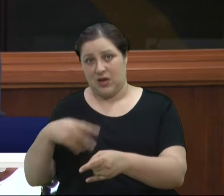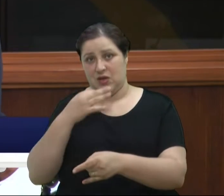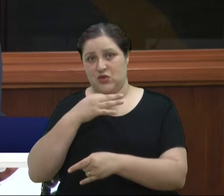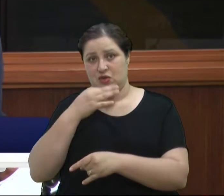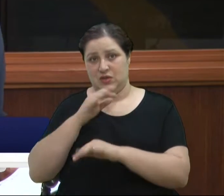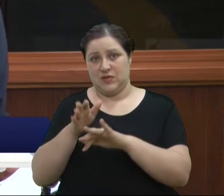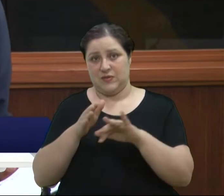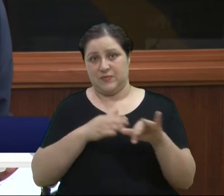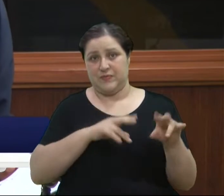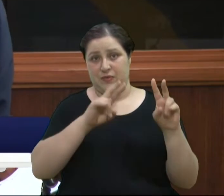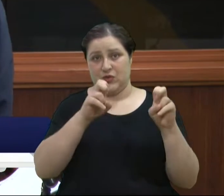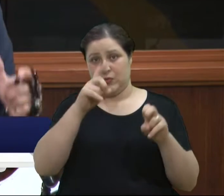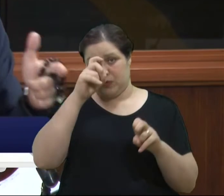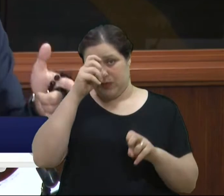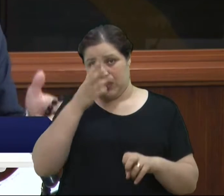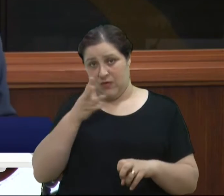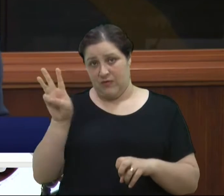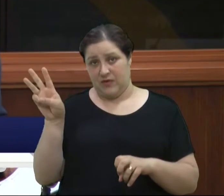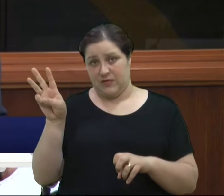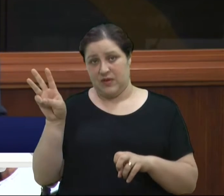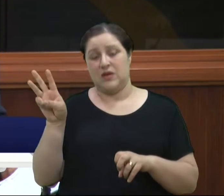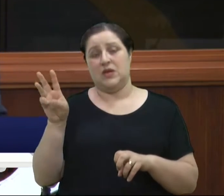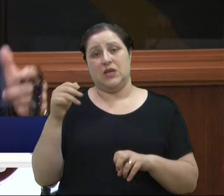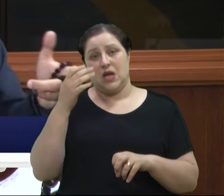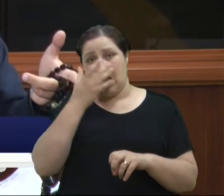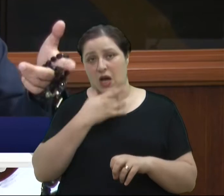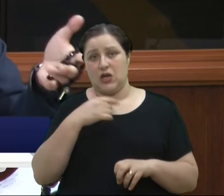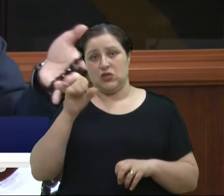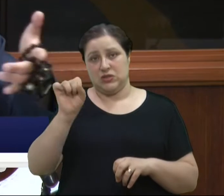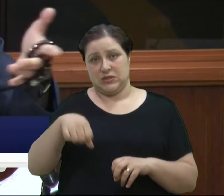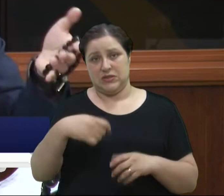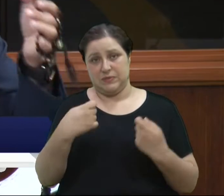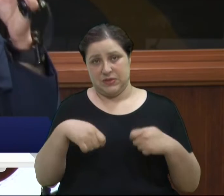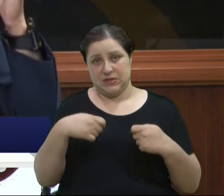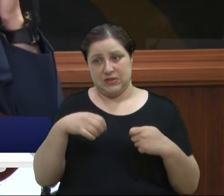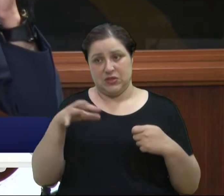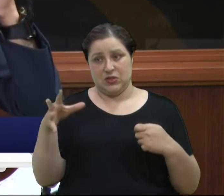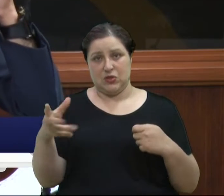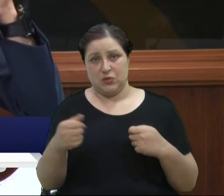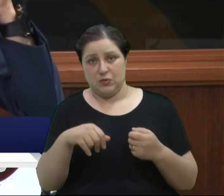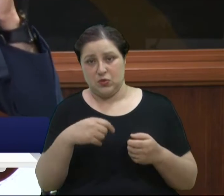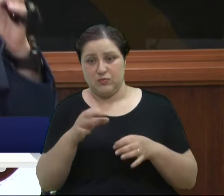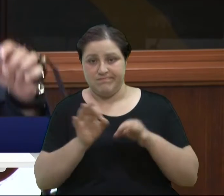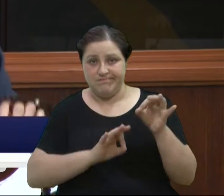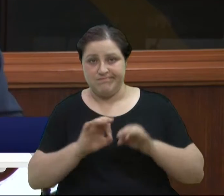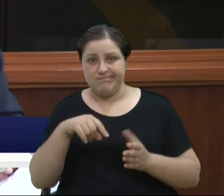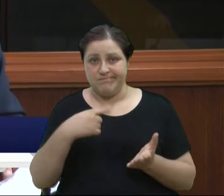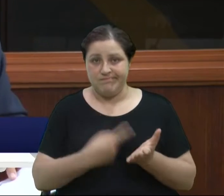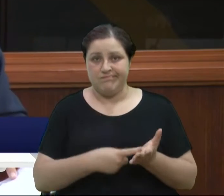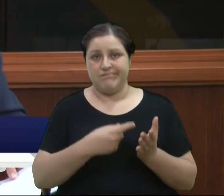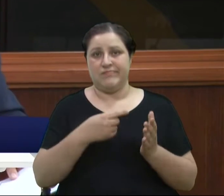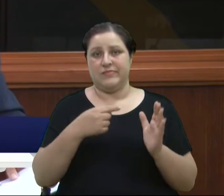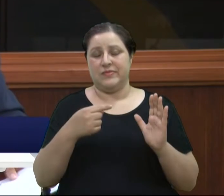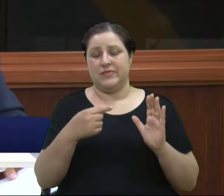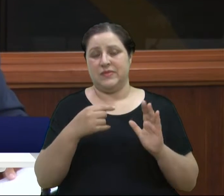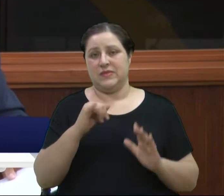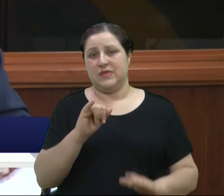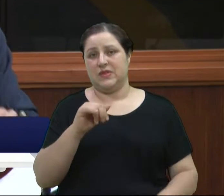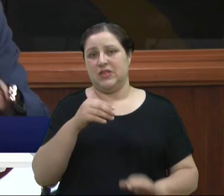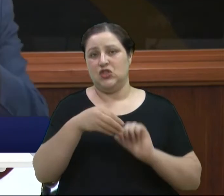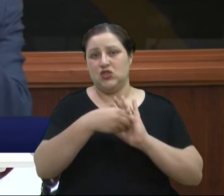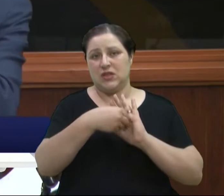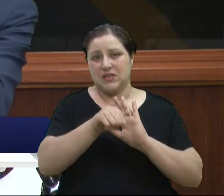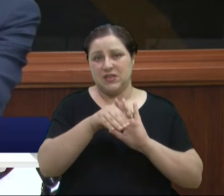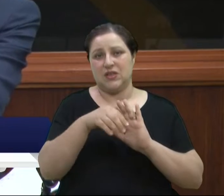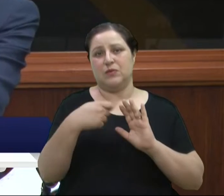Hospital Vivi Ramos, eu acho que nós temos que, sim, se mobilizar, de repente fazer também uma carta, uma indicação, para que haja essa habilitação o quanto